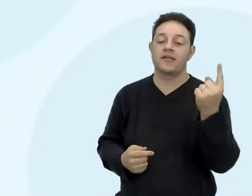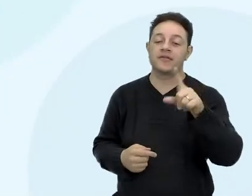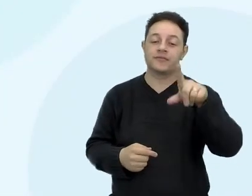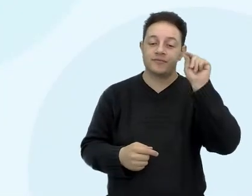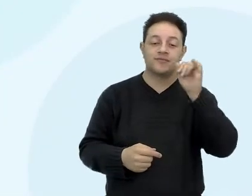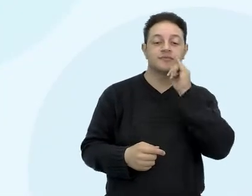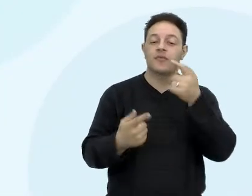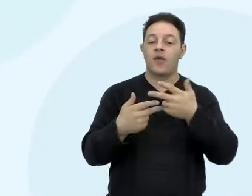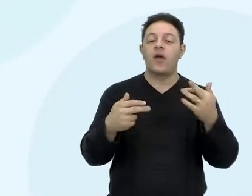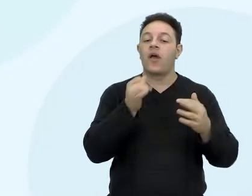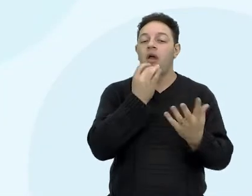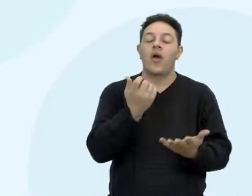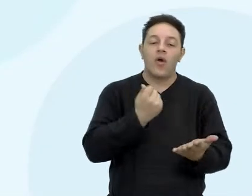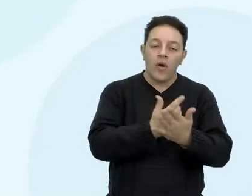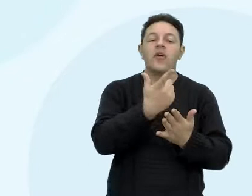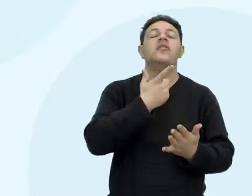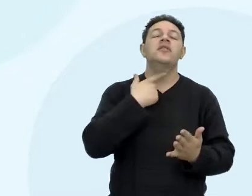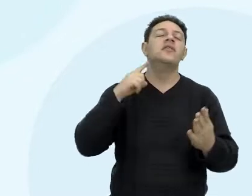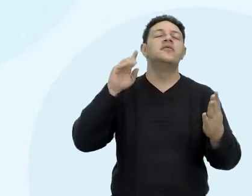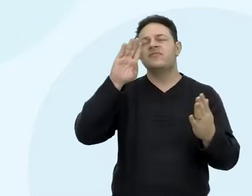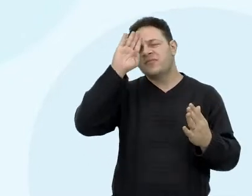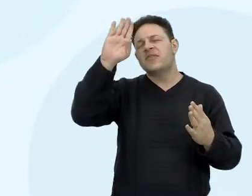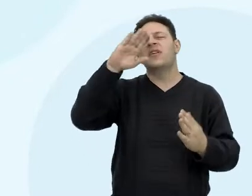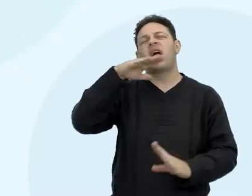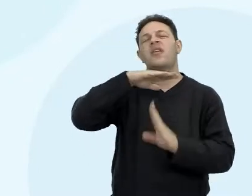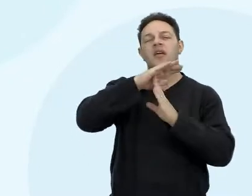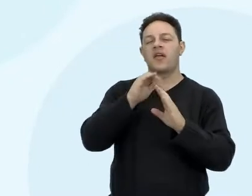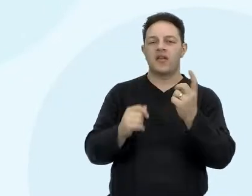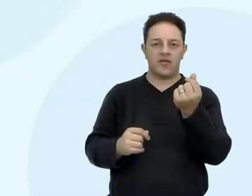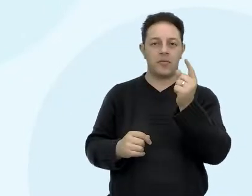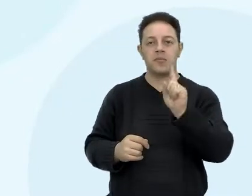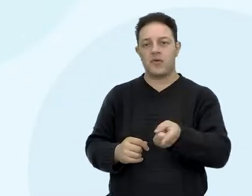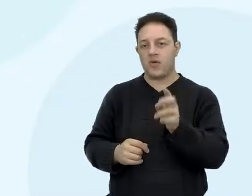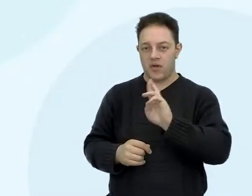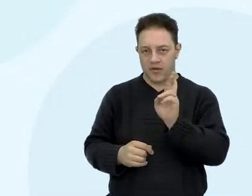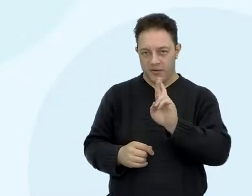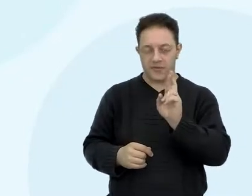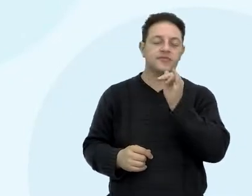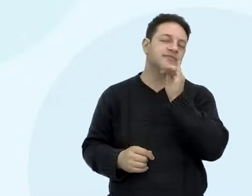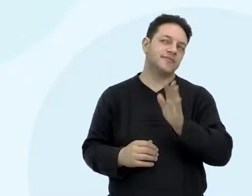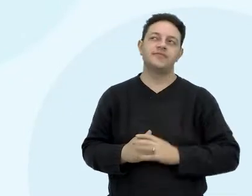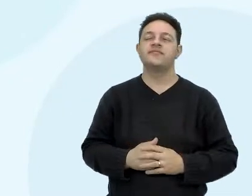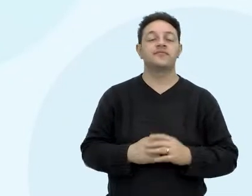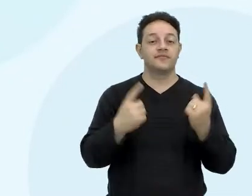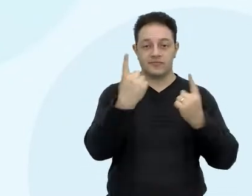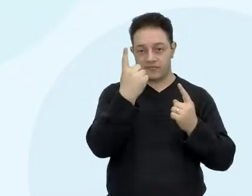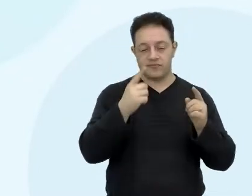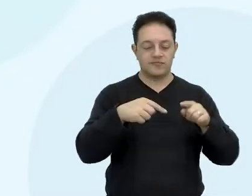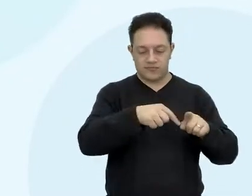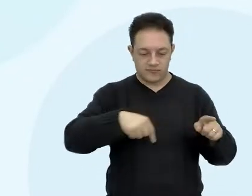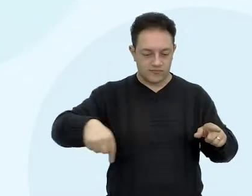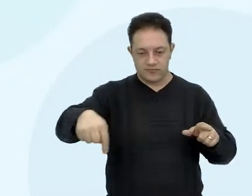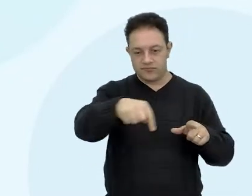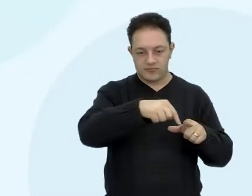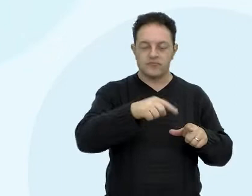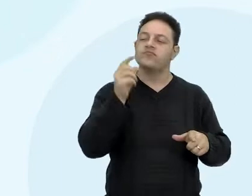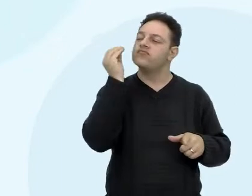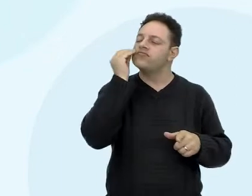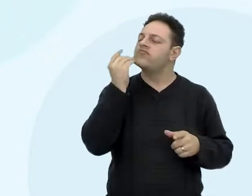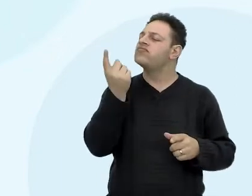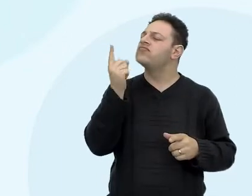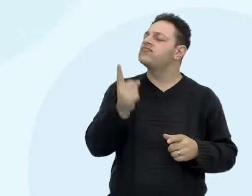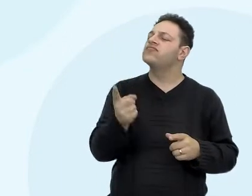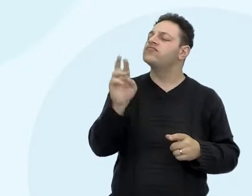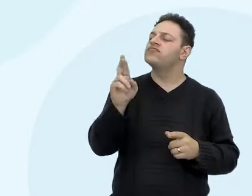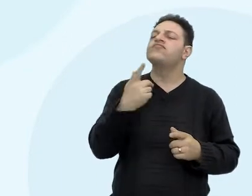deseja comprar no valor máximo de R$1.000. Então, na primeira rodada, aí vocês vão pensar o que vocês querem comprar aí no valor de